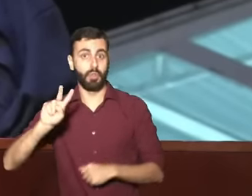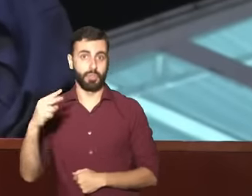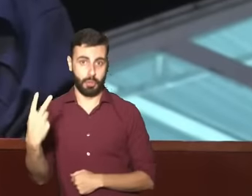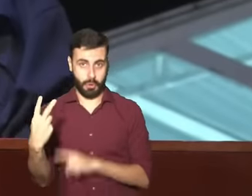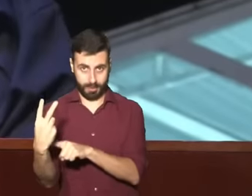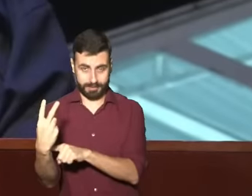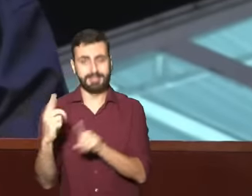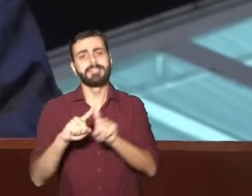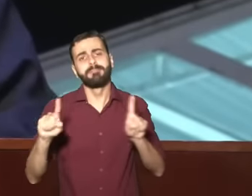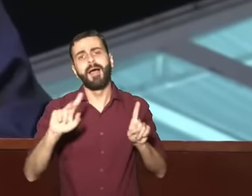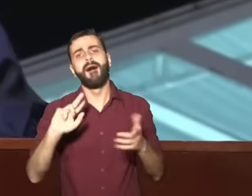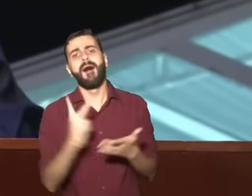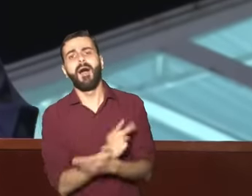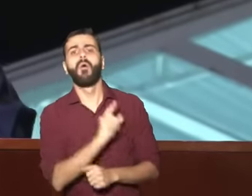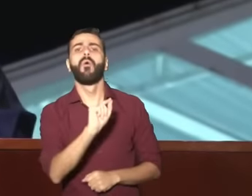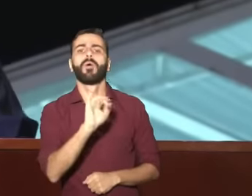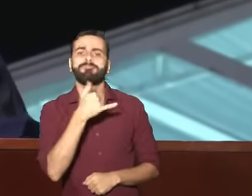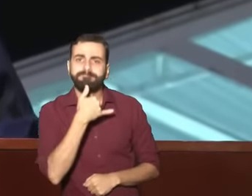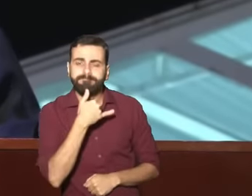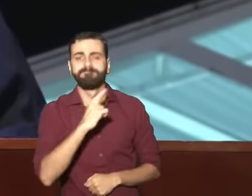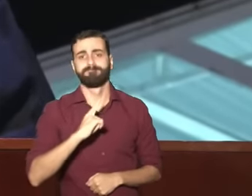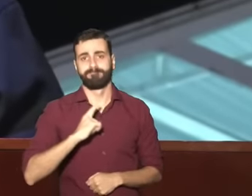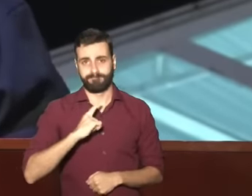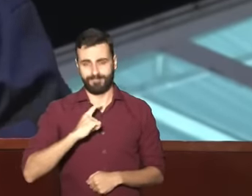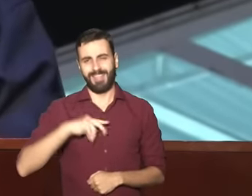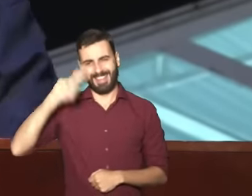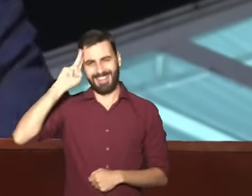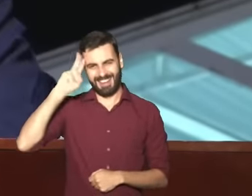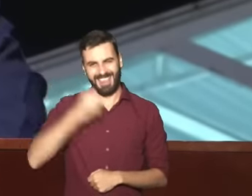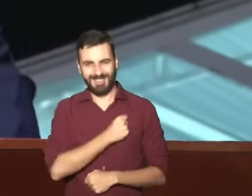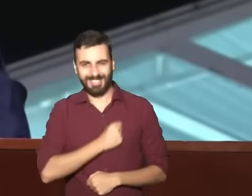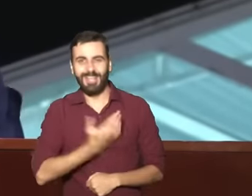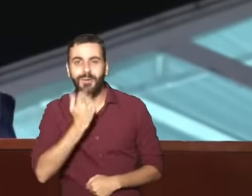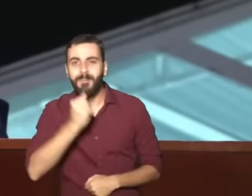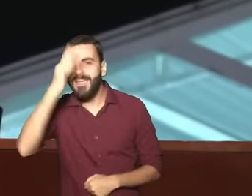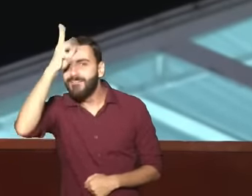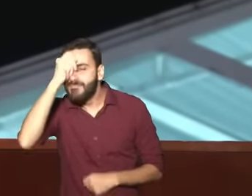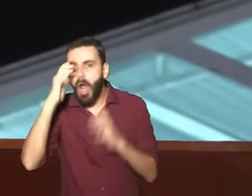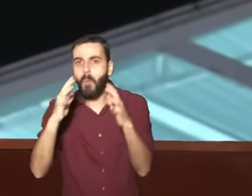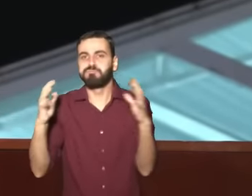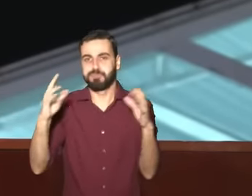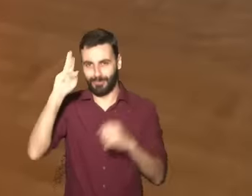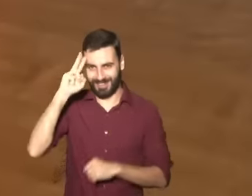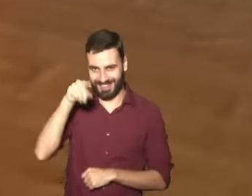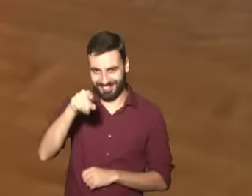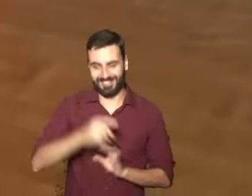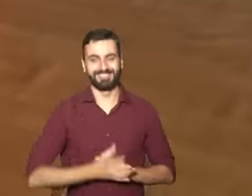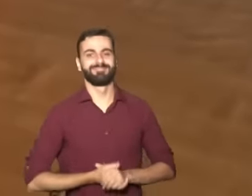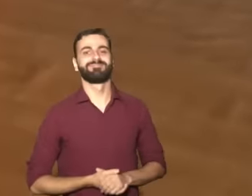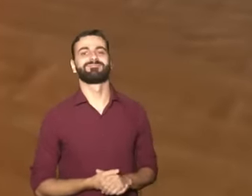pesar presenciamos a extinção do saudoso frangossauro.